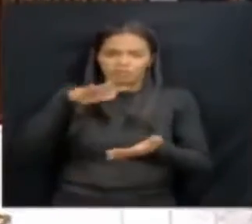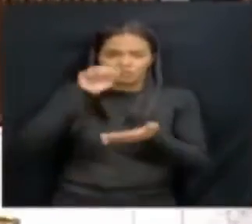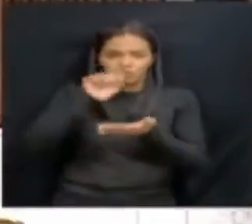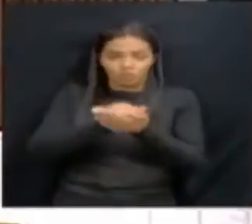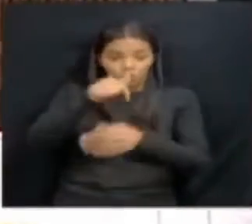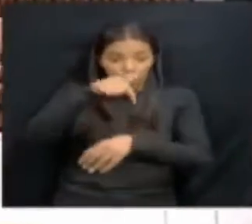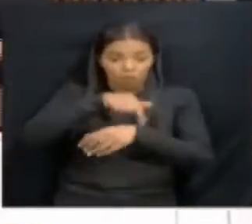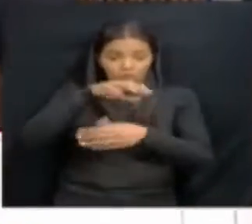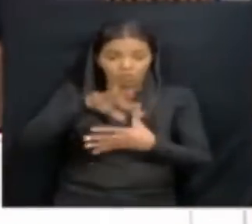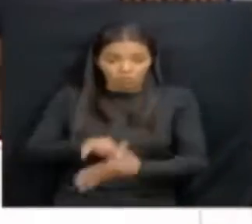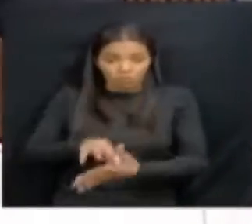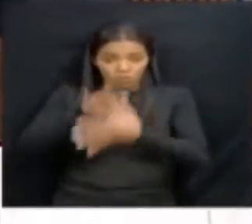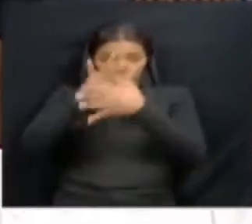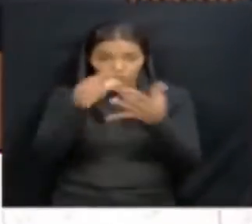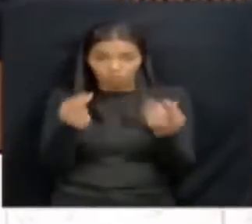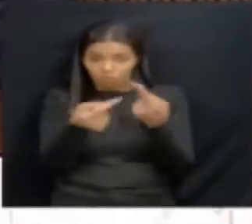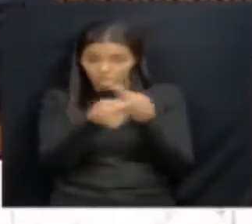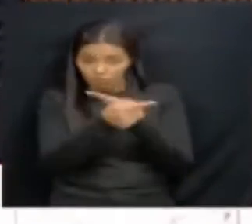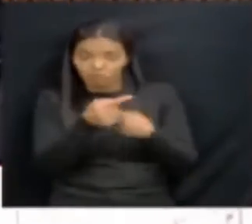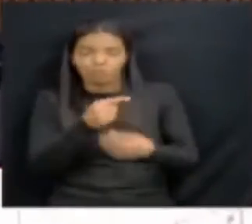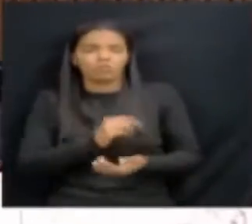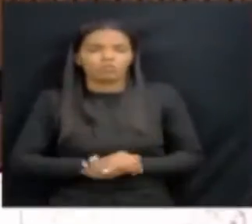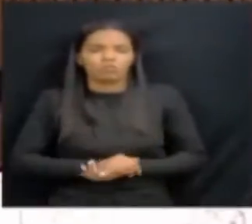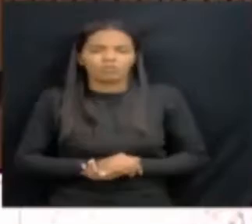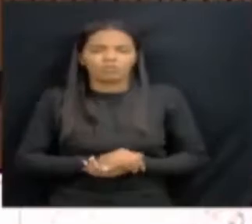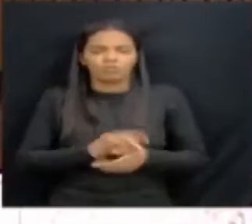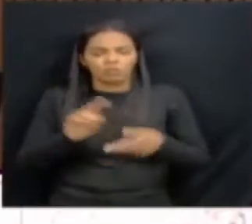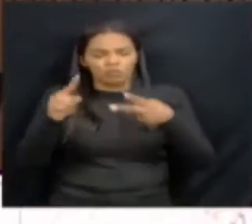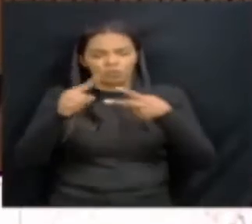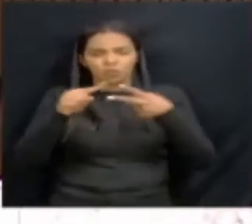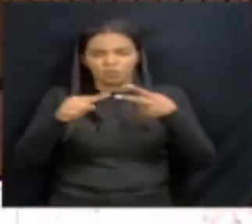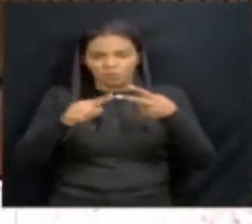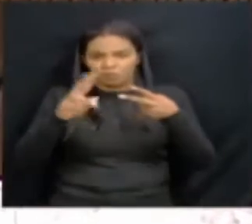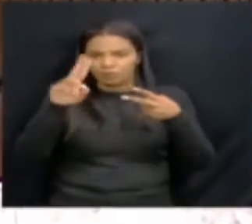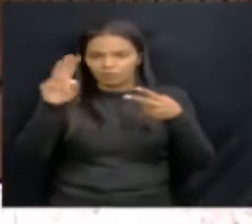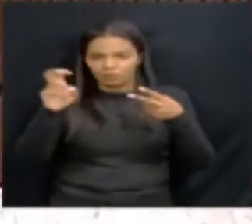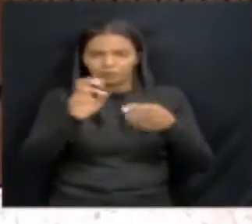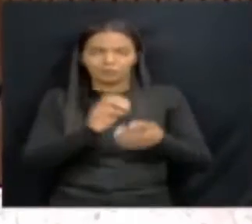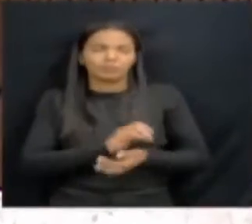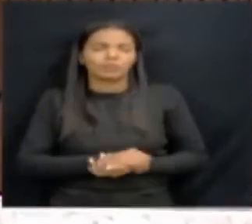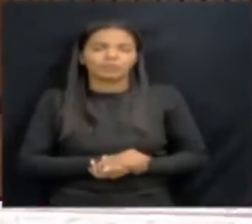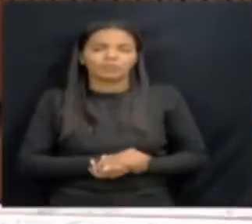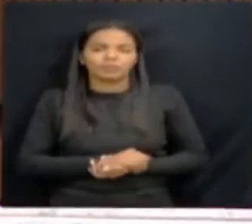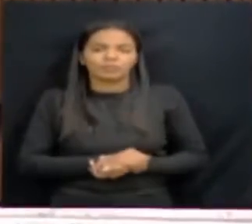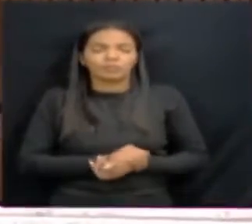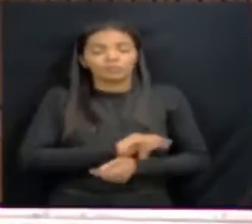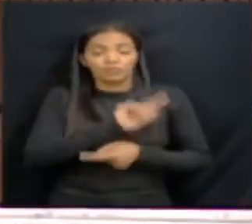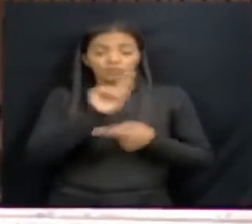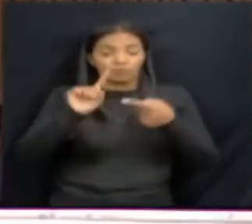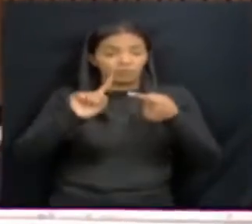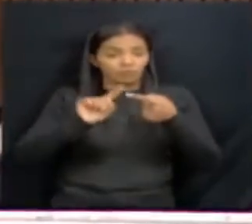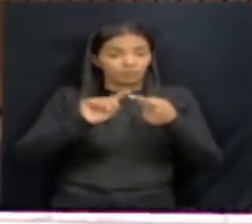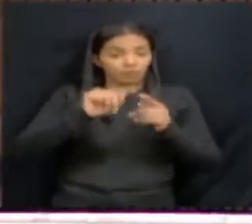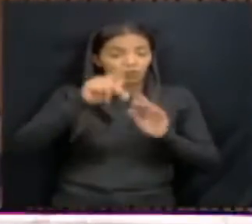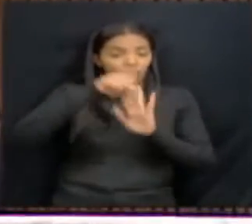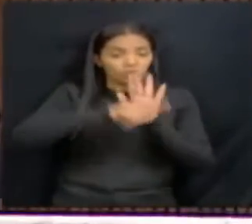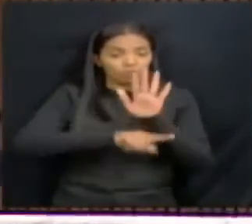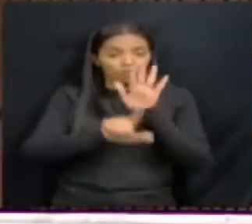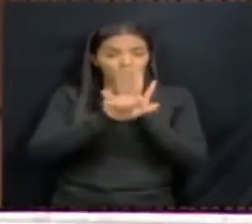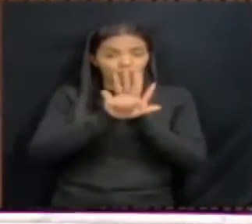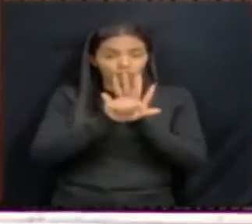hoje para tratar de dois temas. A questão do projeto PL